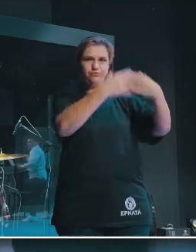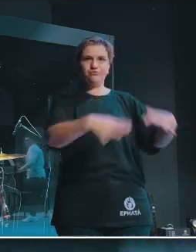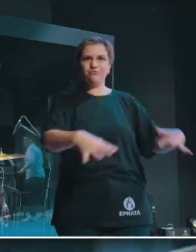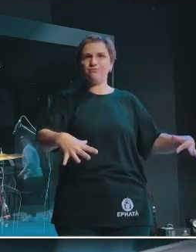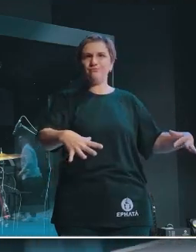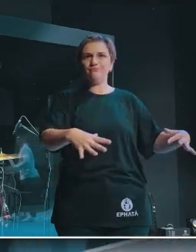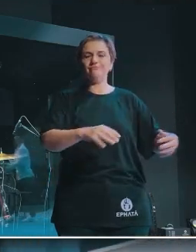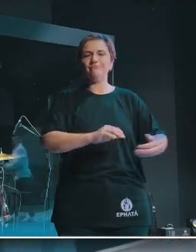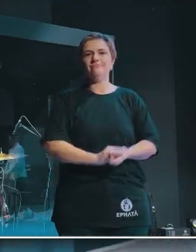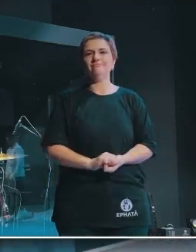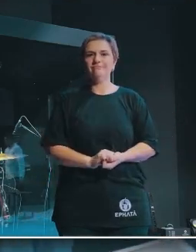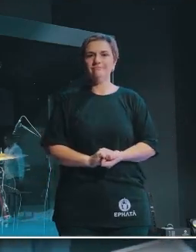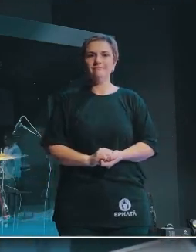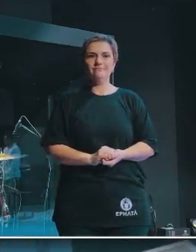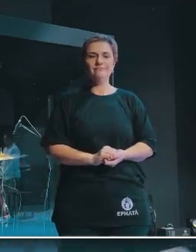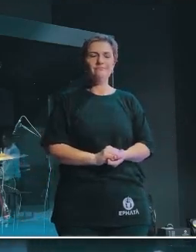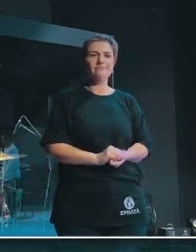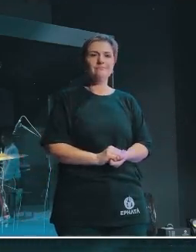Adoração vence guerras.